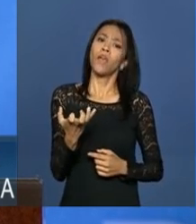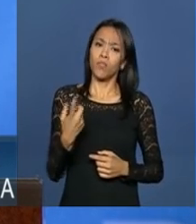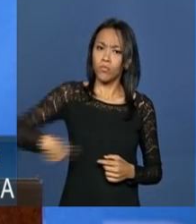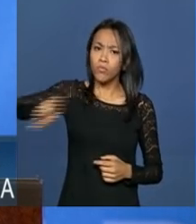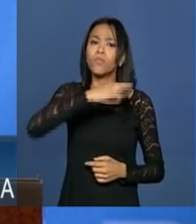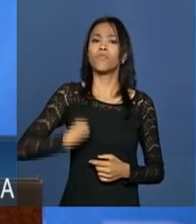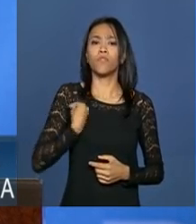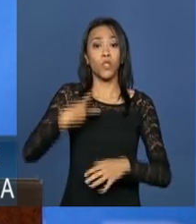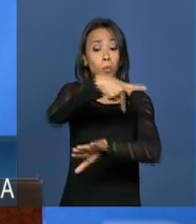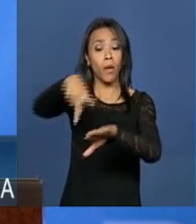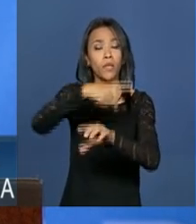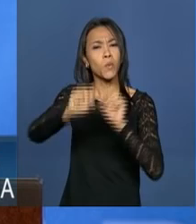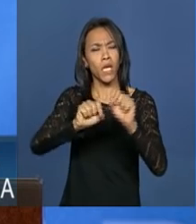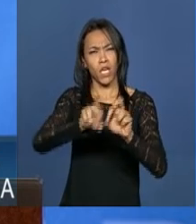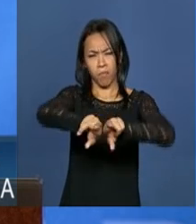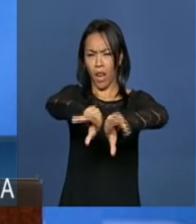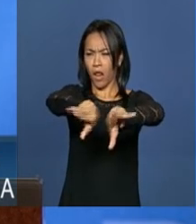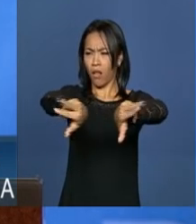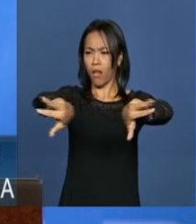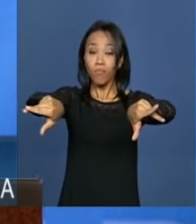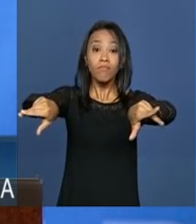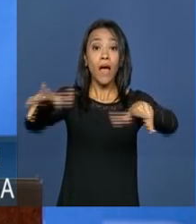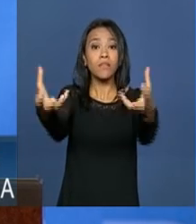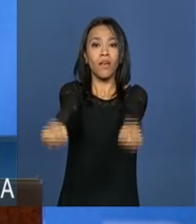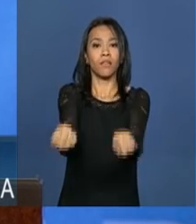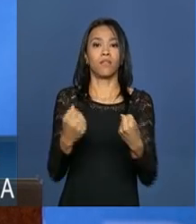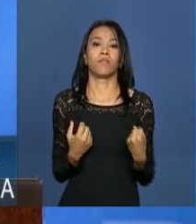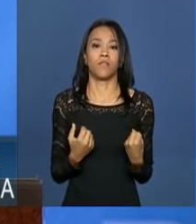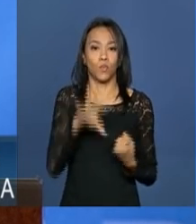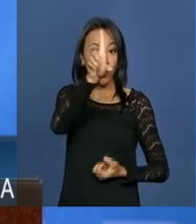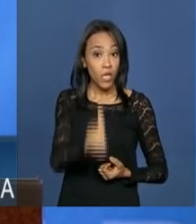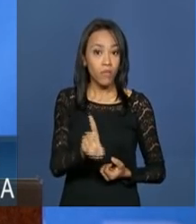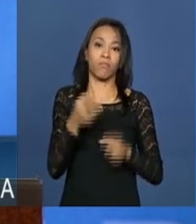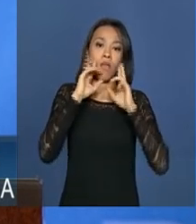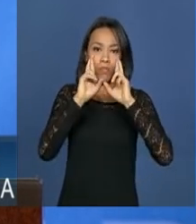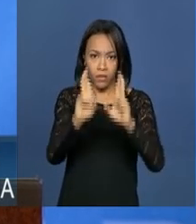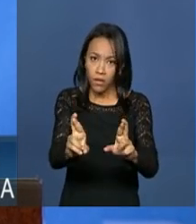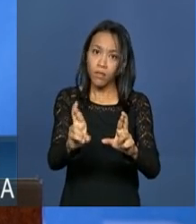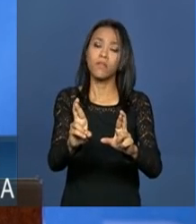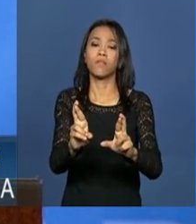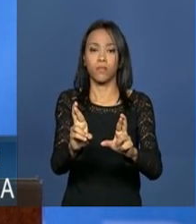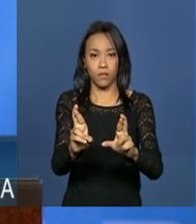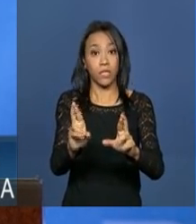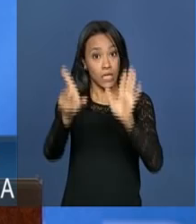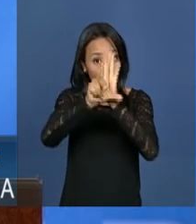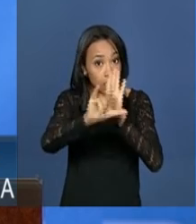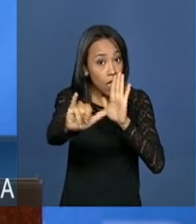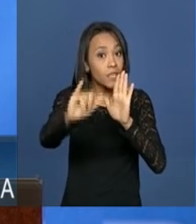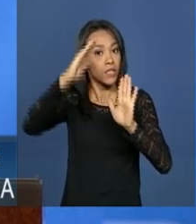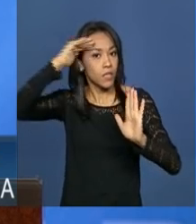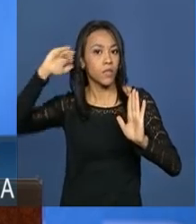país em que as diferenças sejam aceitas, os direitos sejam respeitados e as leis